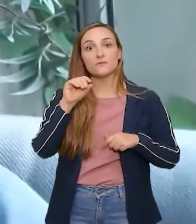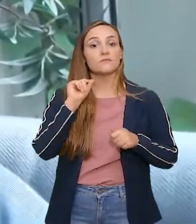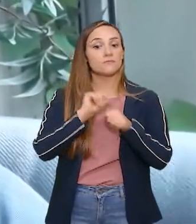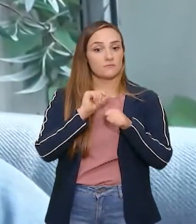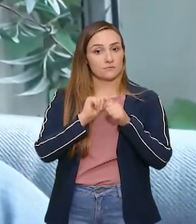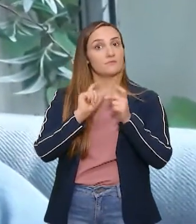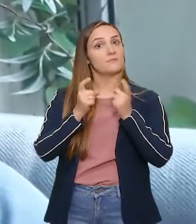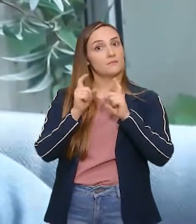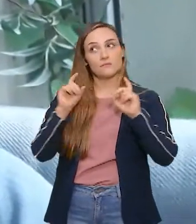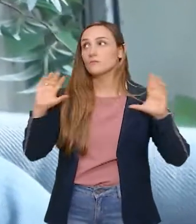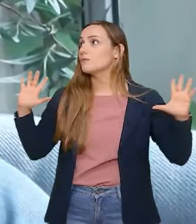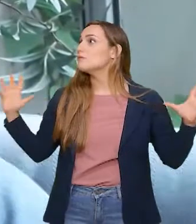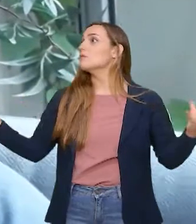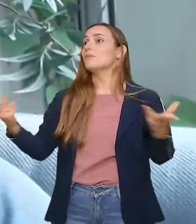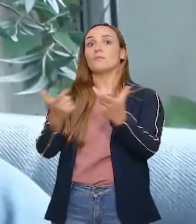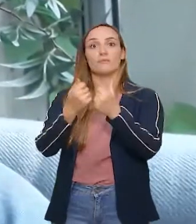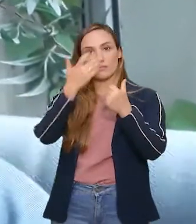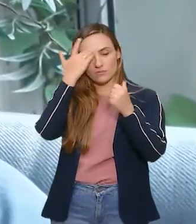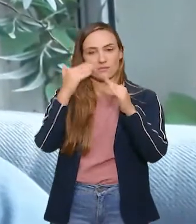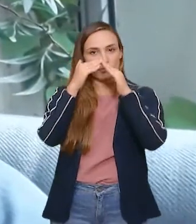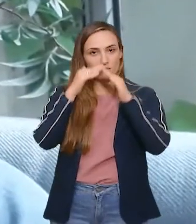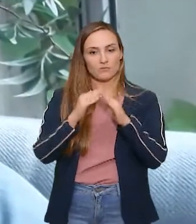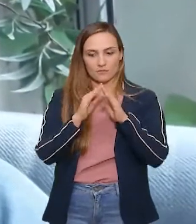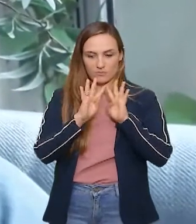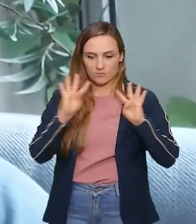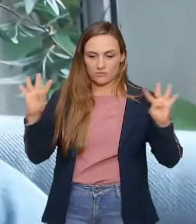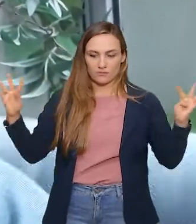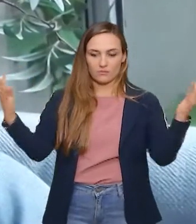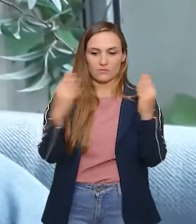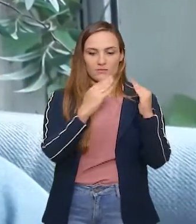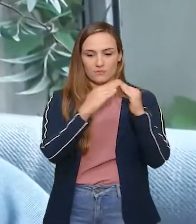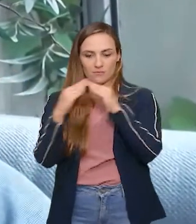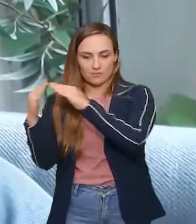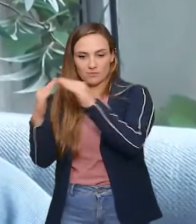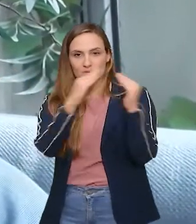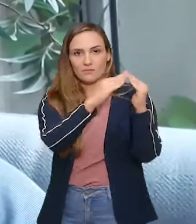assembleia condominial e houve, então, em assembleia,